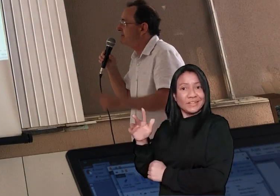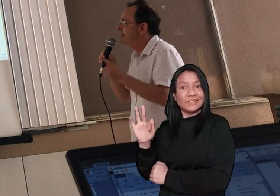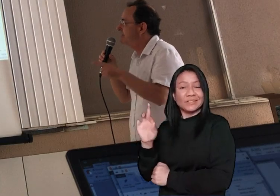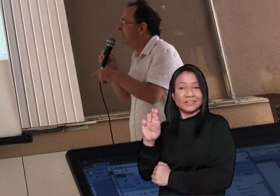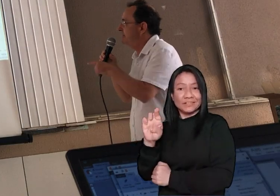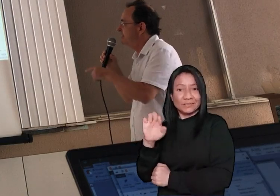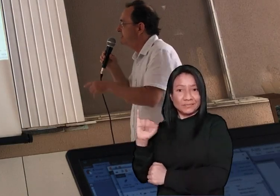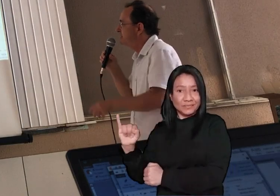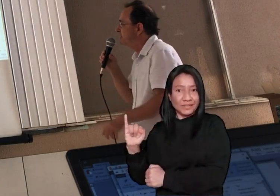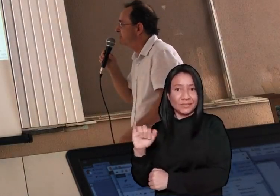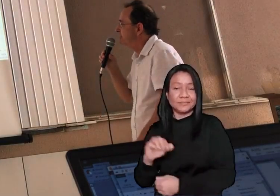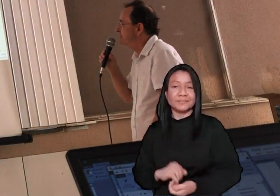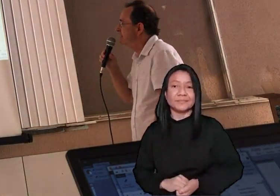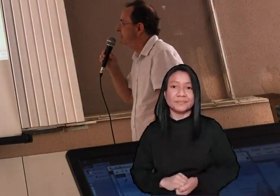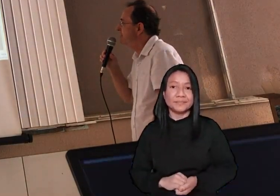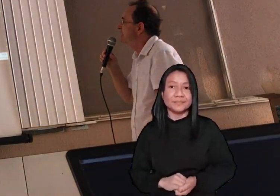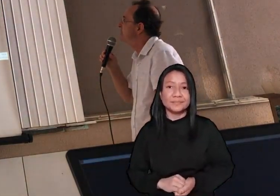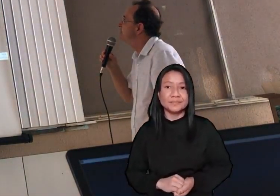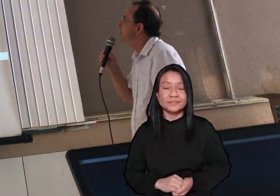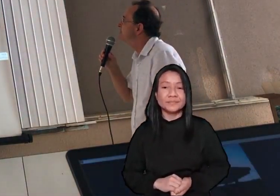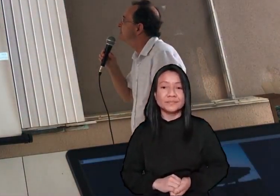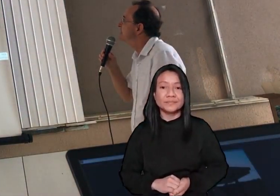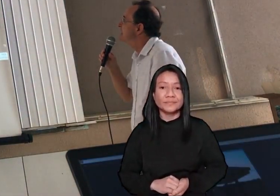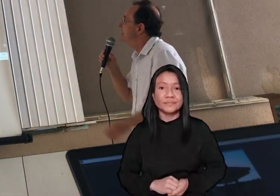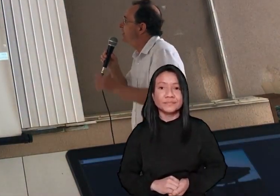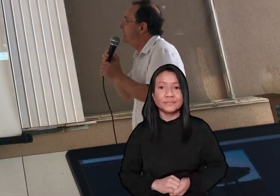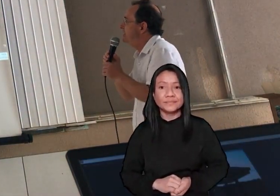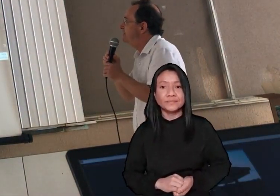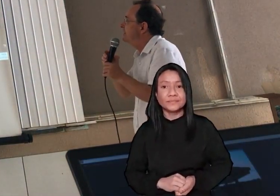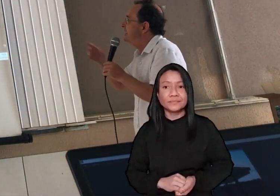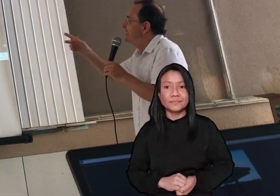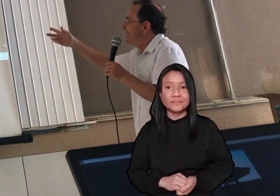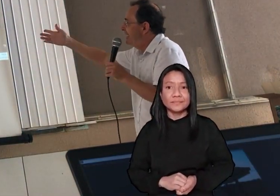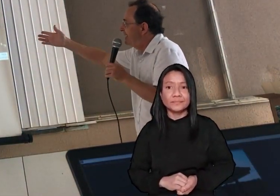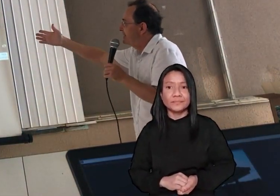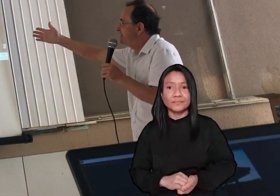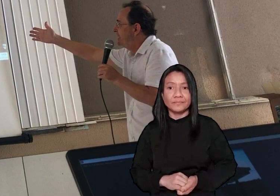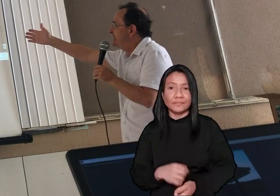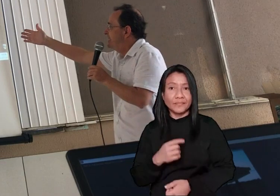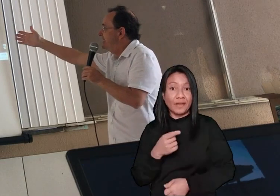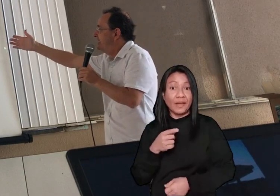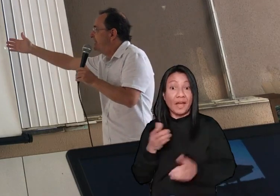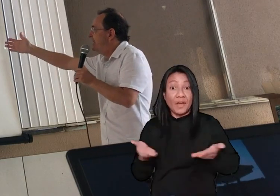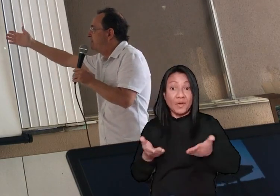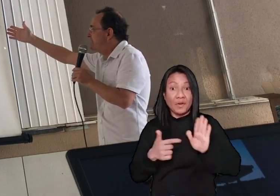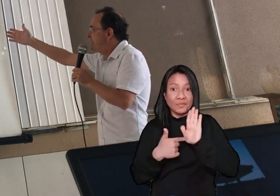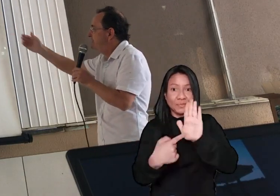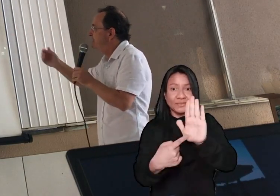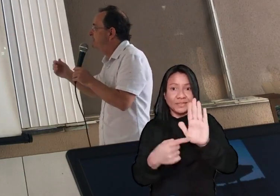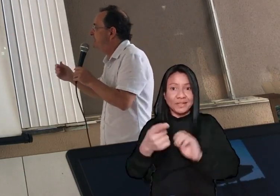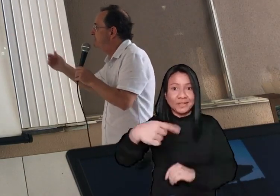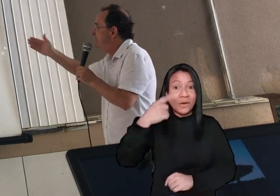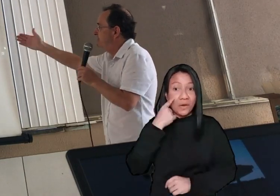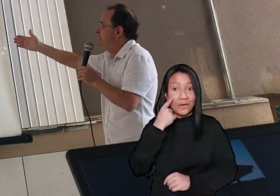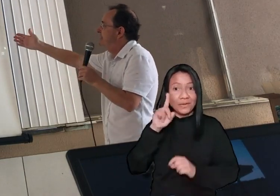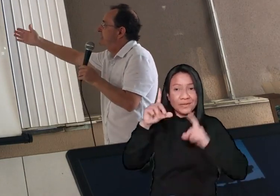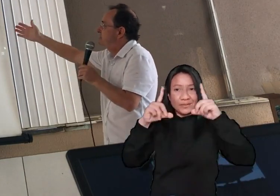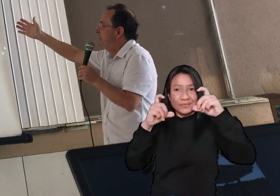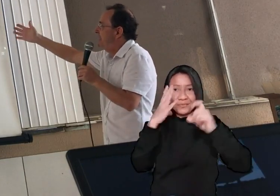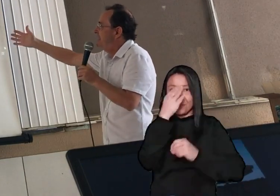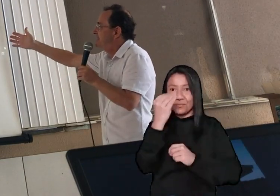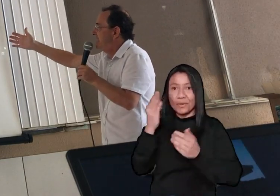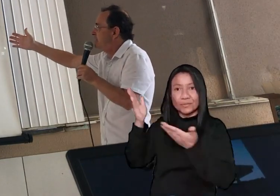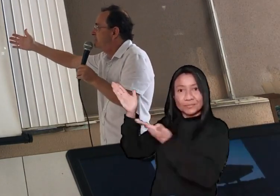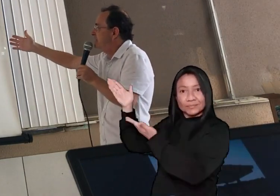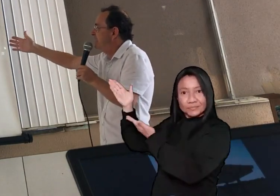E tem uma curiosidade, ó, acho que vocês vão ver agora. Olha ali, ó. Lá também tem uma estátua do Frei Deodato.